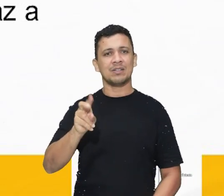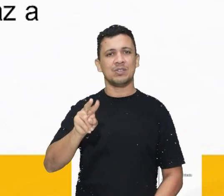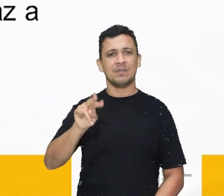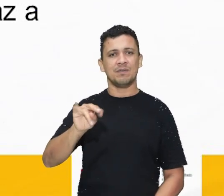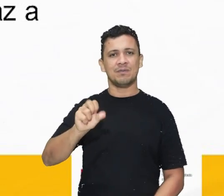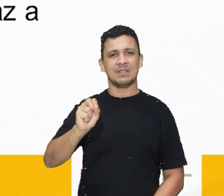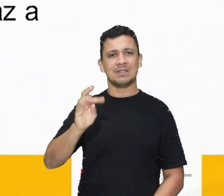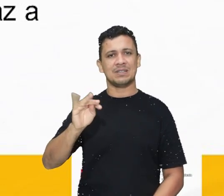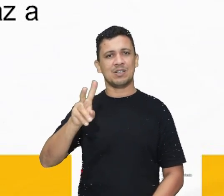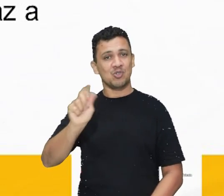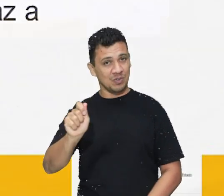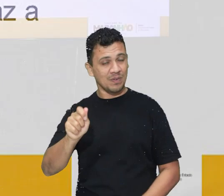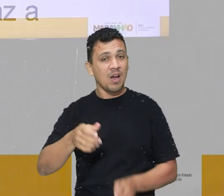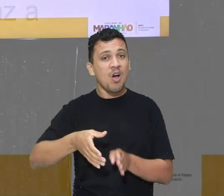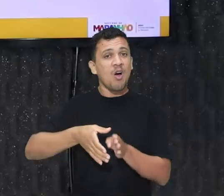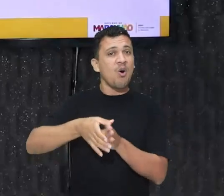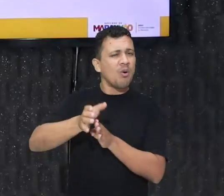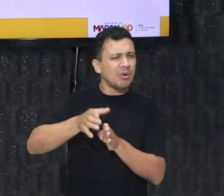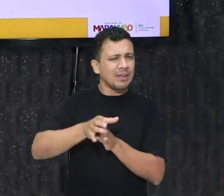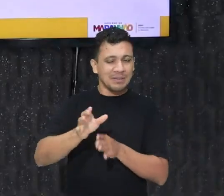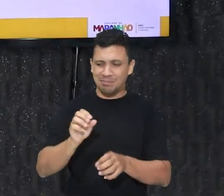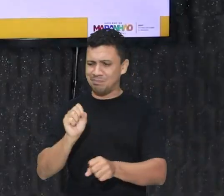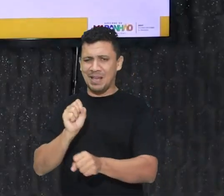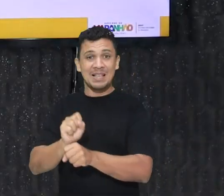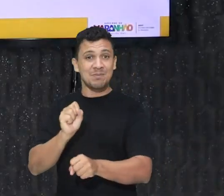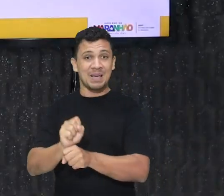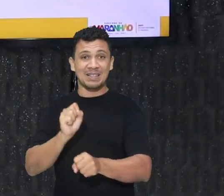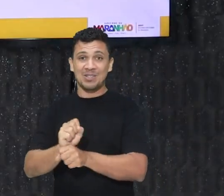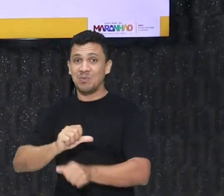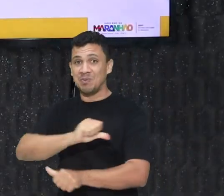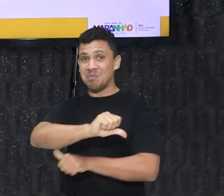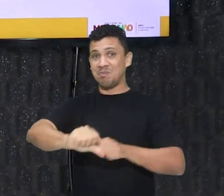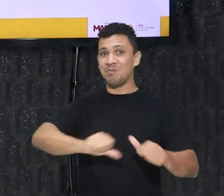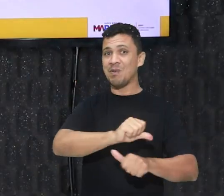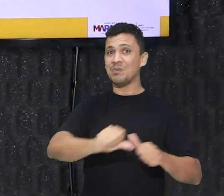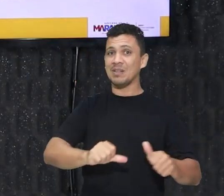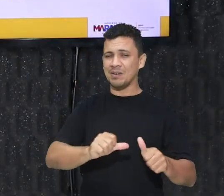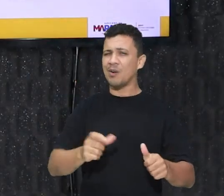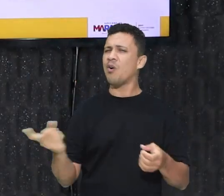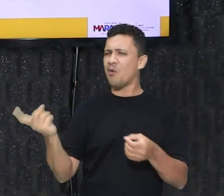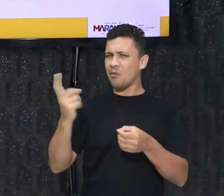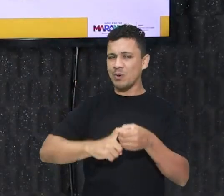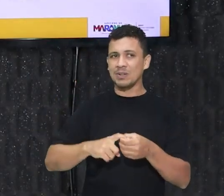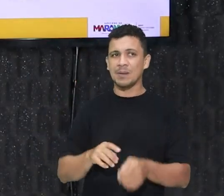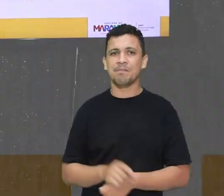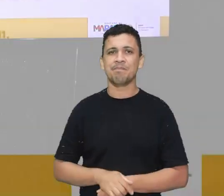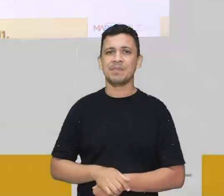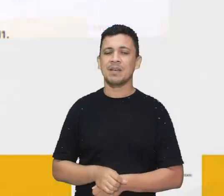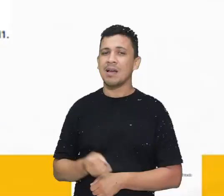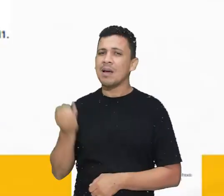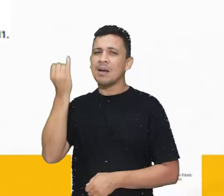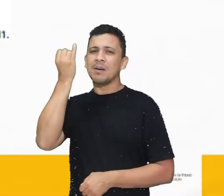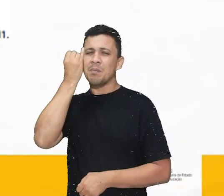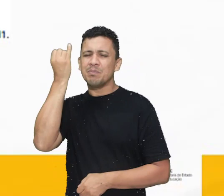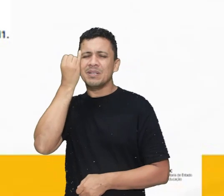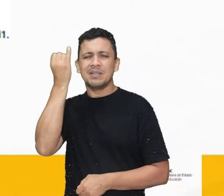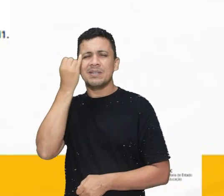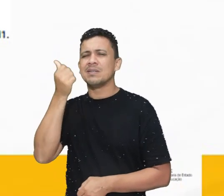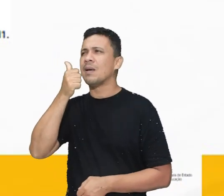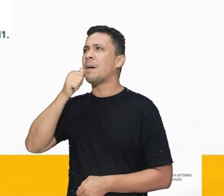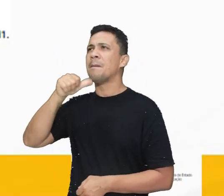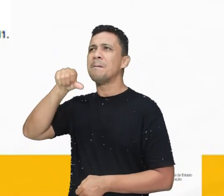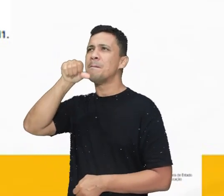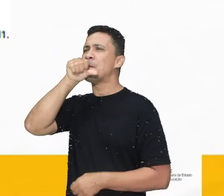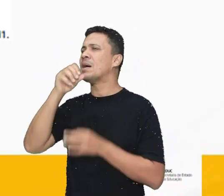de expectativa. Por quê? Ele diz assim, eu vou voltar para você entender essa resposta. A preguiça é a mãe de todos os